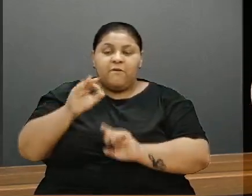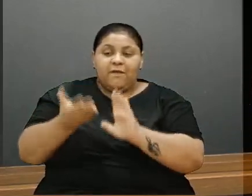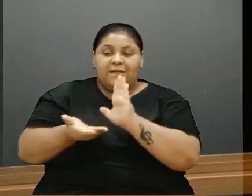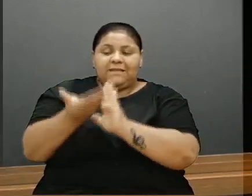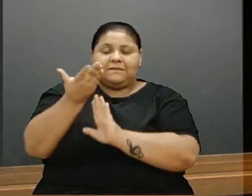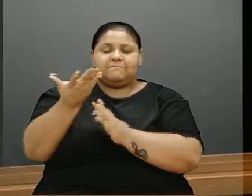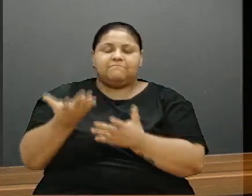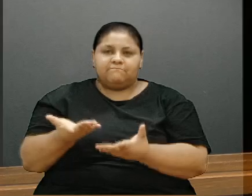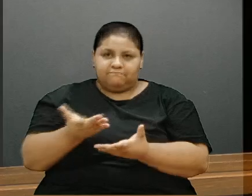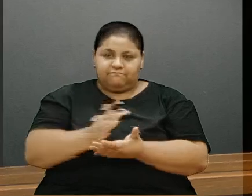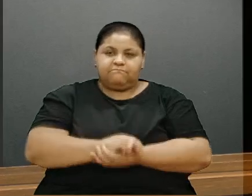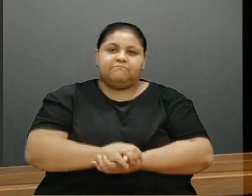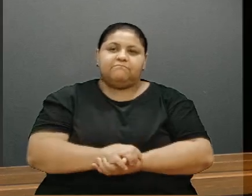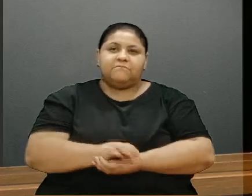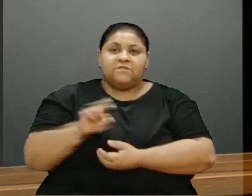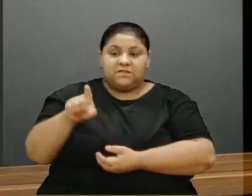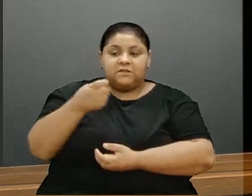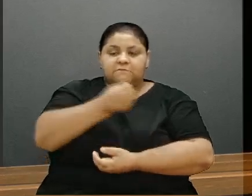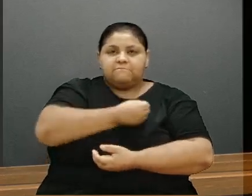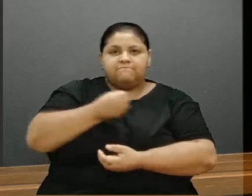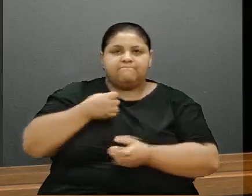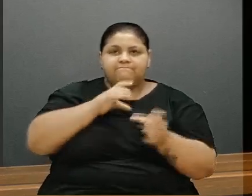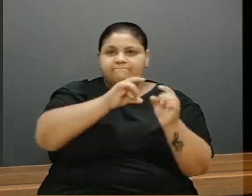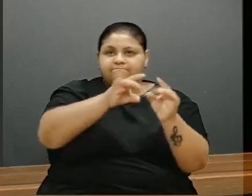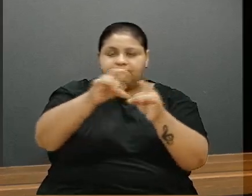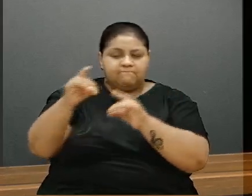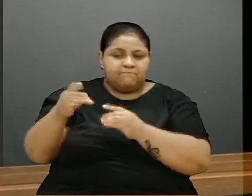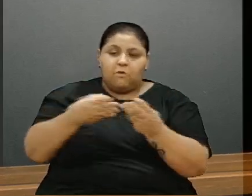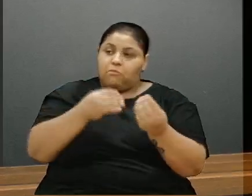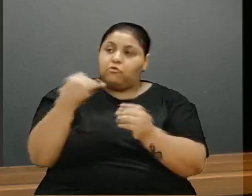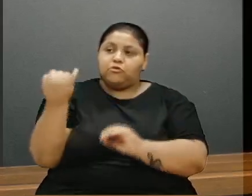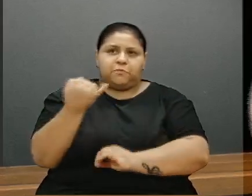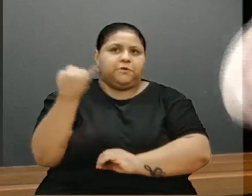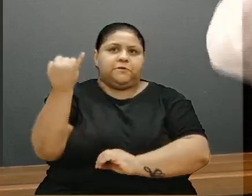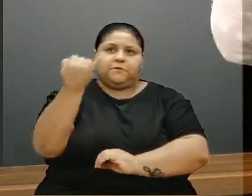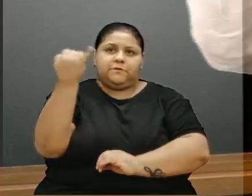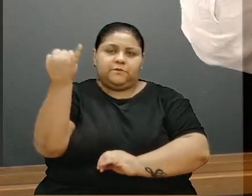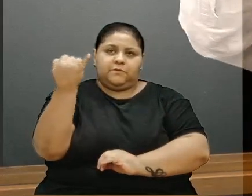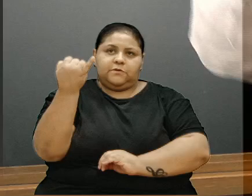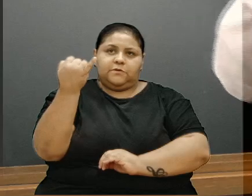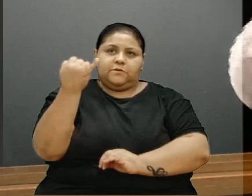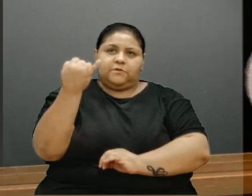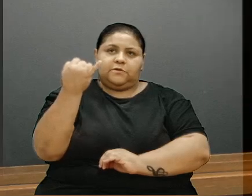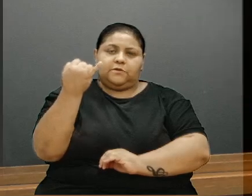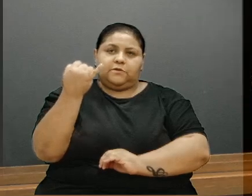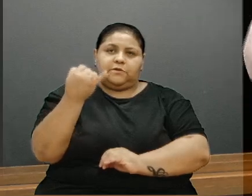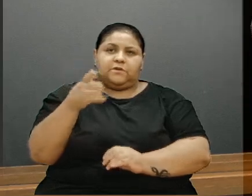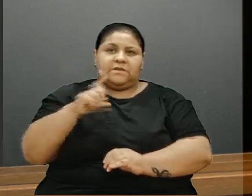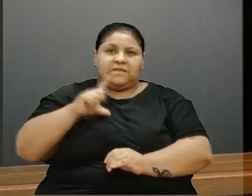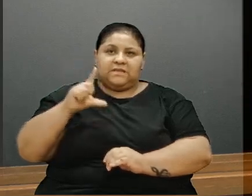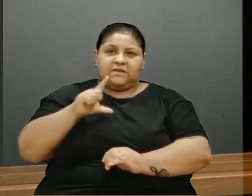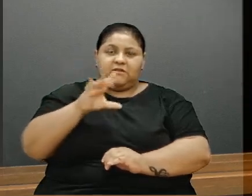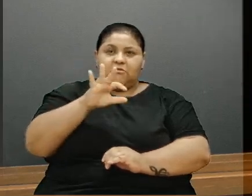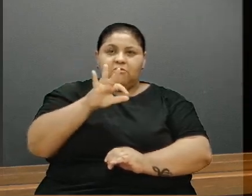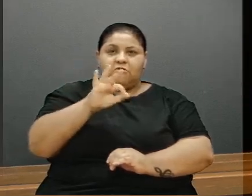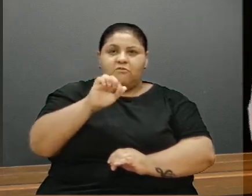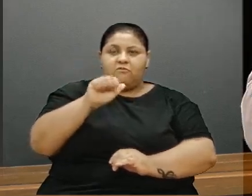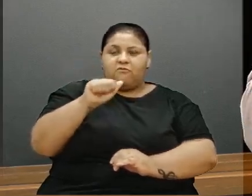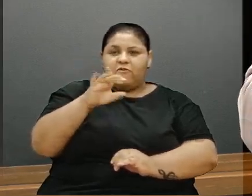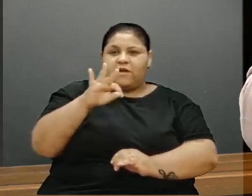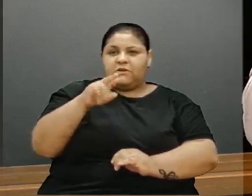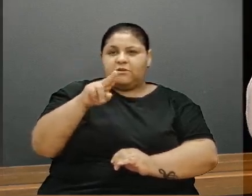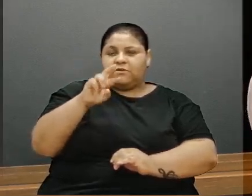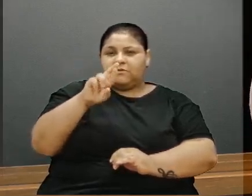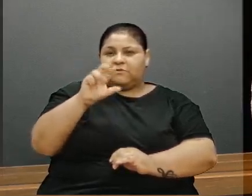indústria. E esses números de vendas são muito promissores, né? O faturamento da indústria, embora tenha crescido 6,6%,